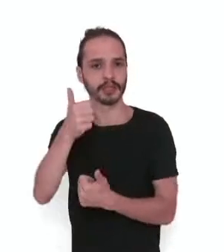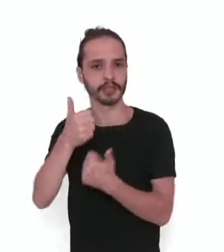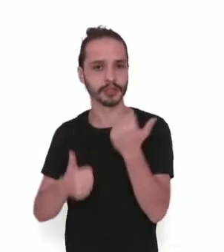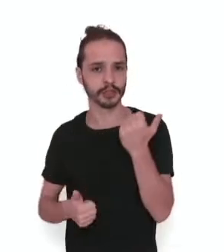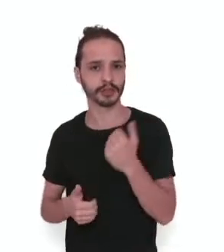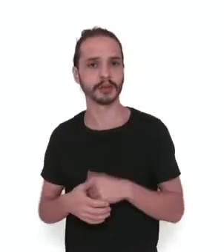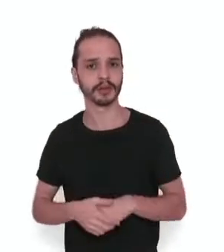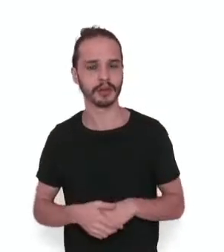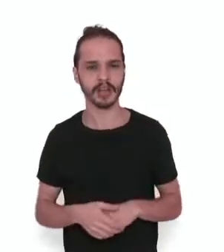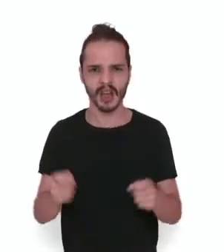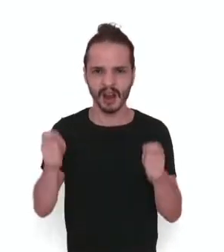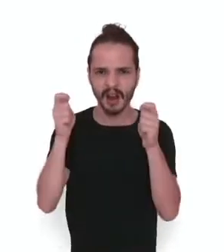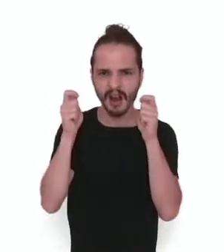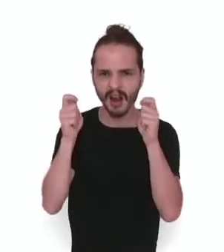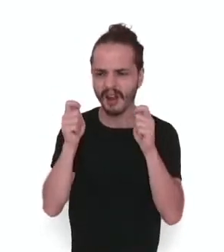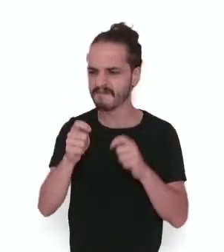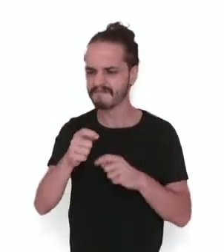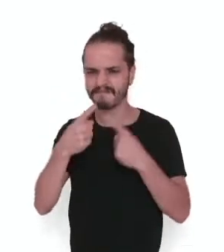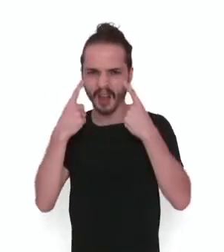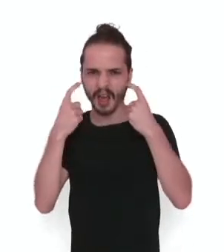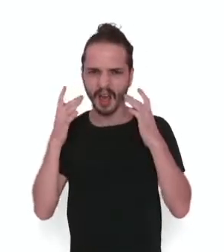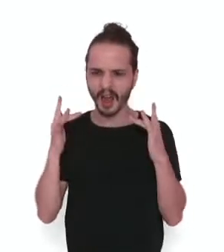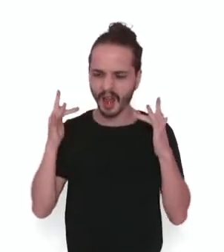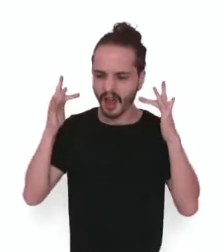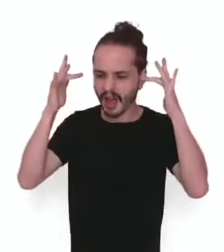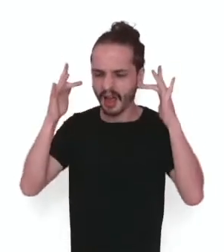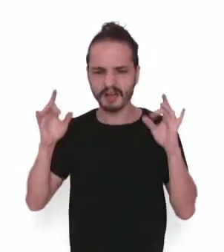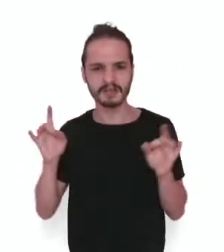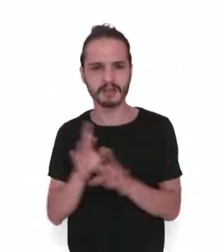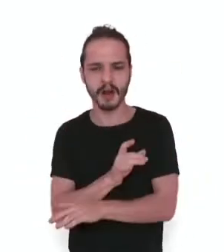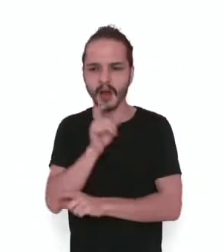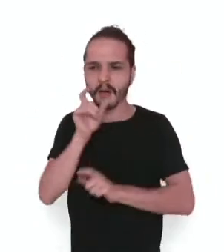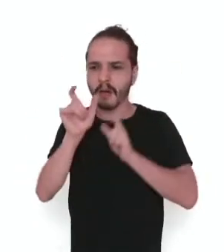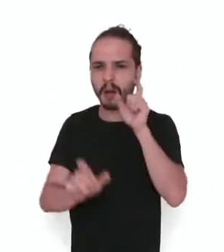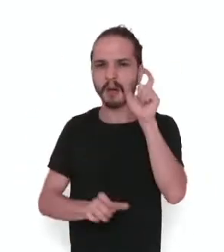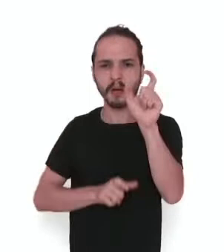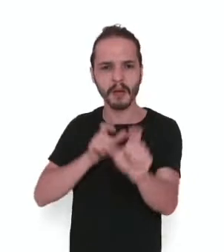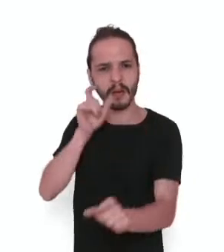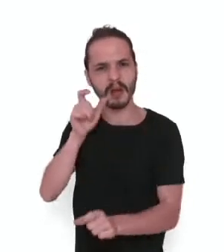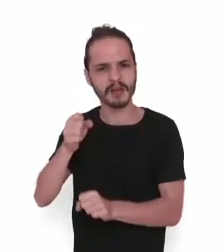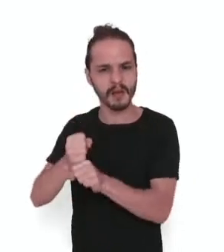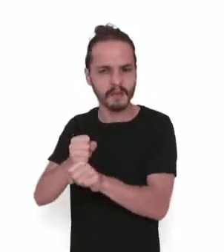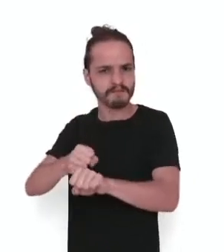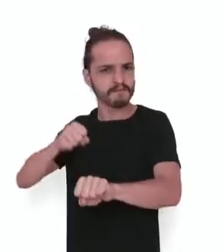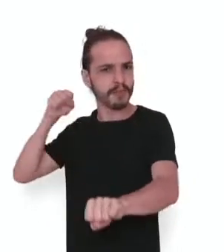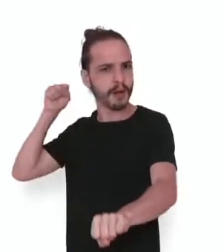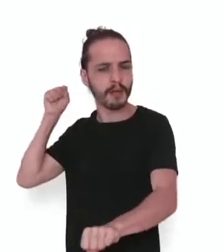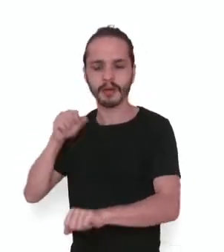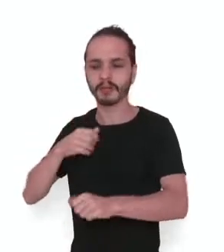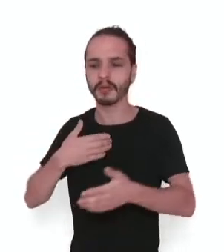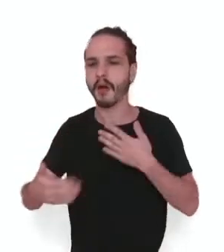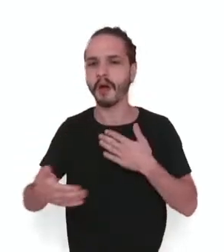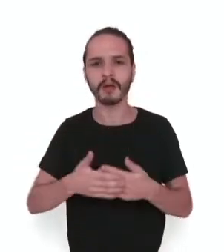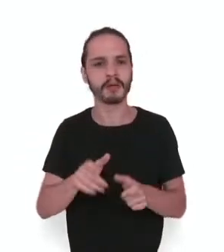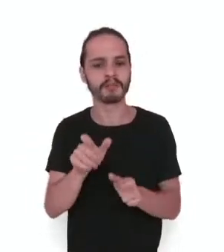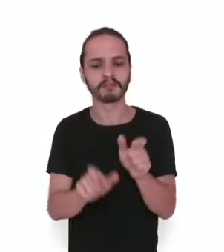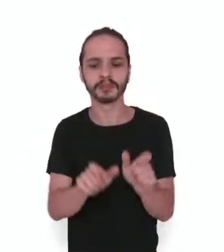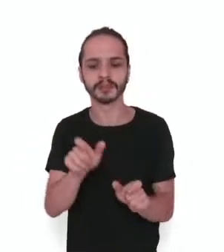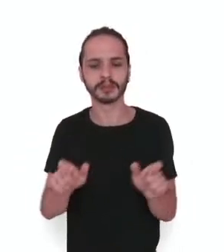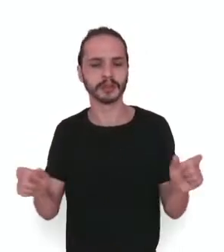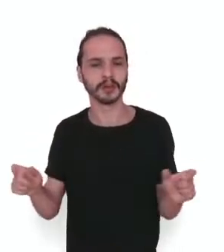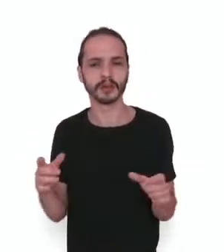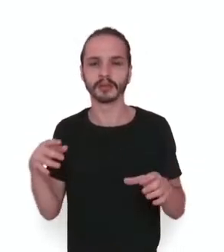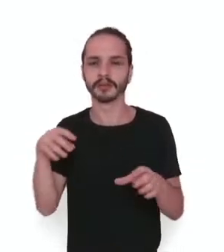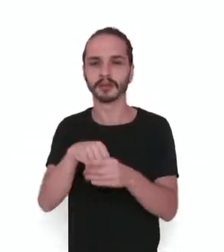tornando bárbaros, prontos a agredir com palavras e fisicamente qualquer integrante do espetáculo